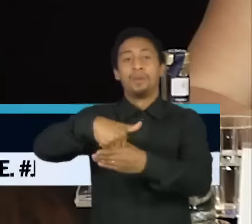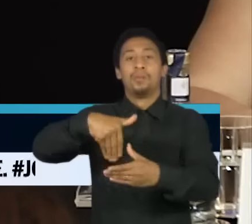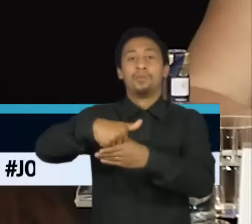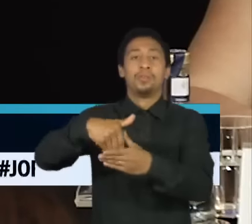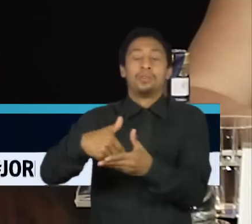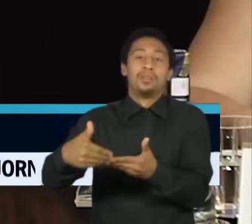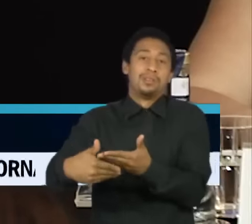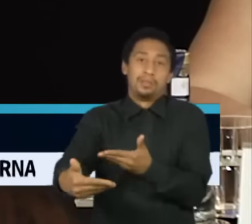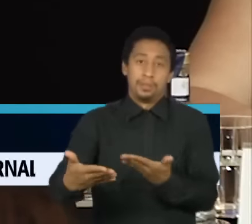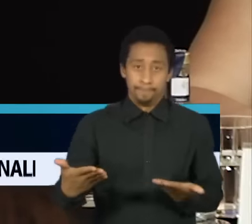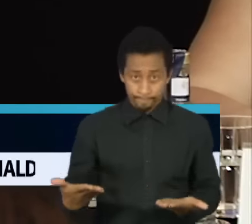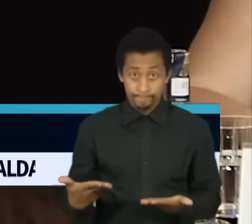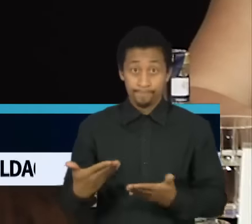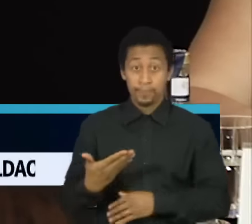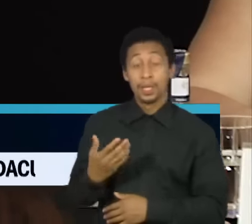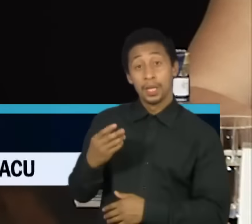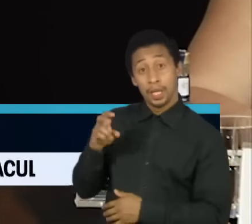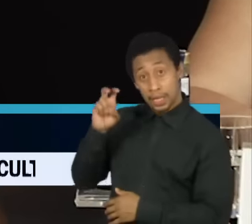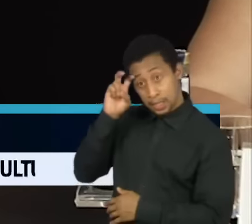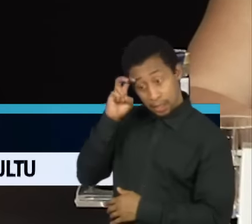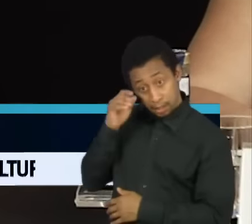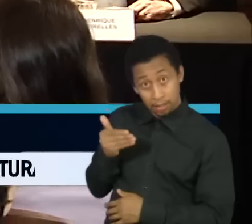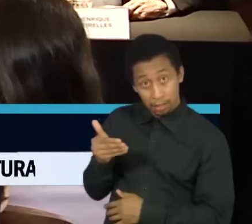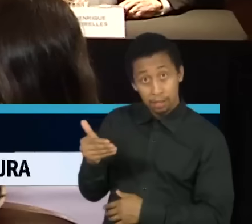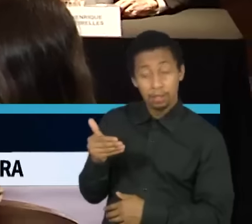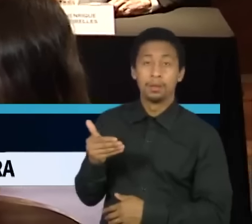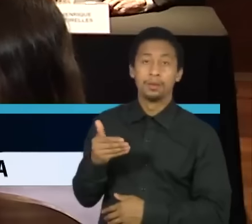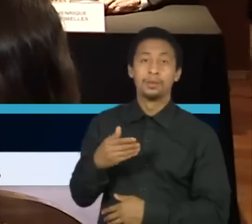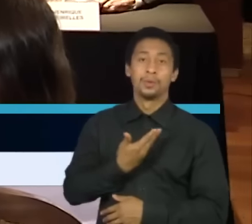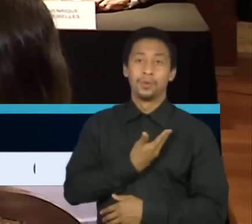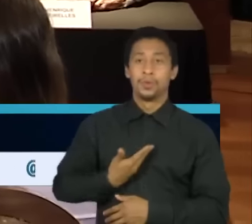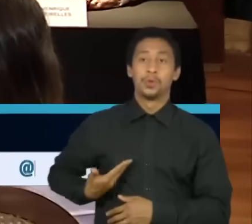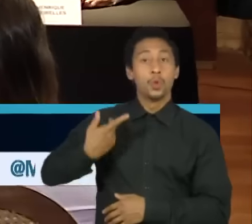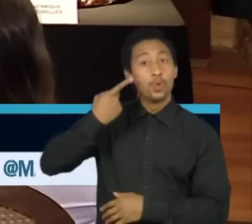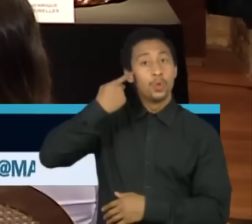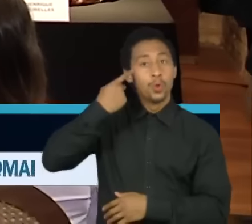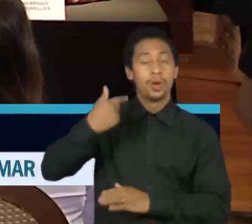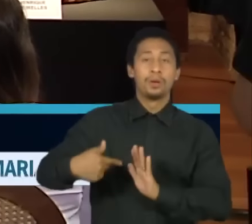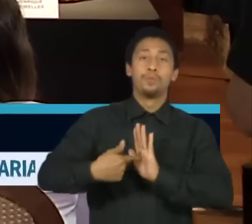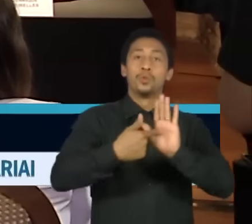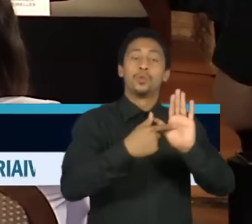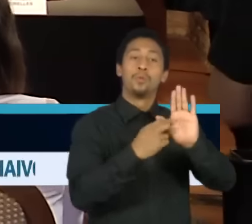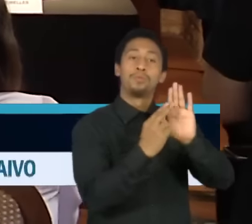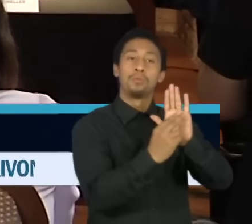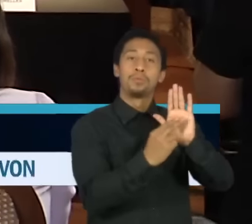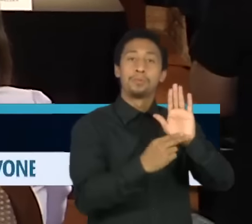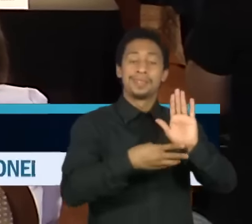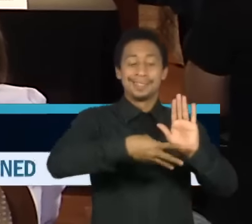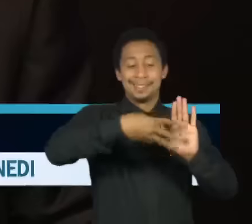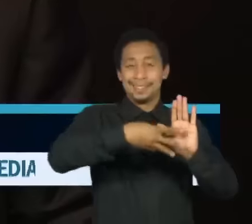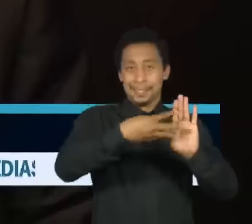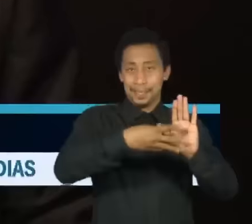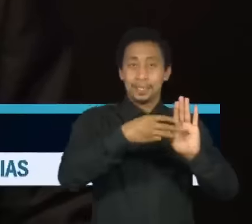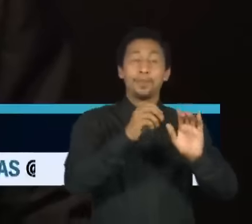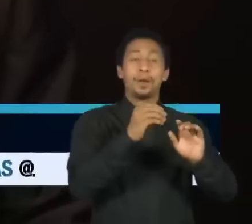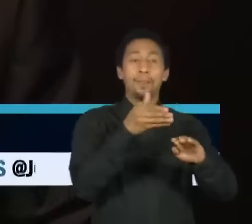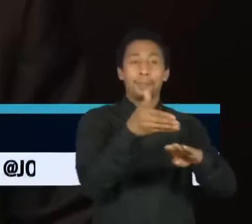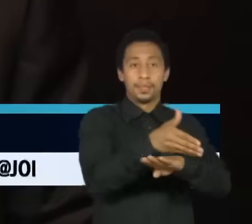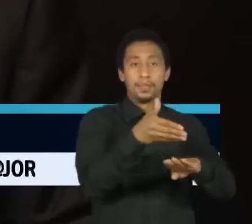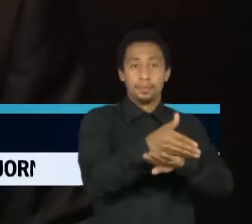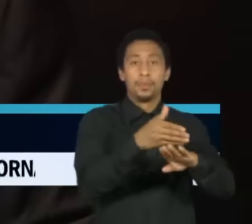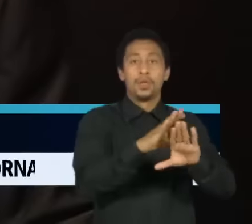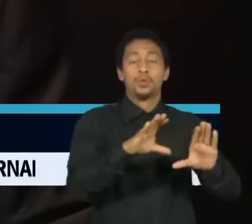Nesta quinta, o governador de São Paulo, João Dória, anunciou 3 nomes que irão compor o Comitê Econômico para as eleições do ano que vem. Além do